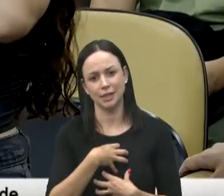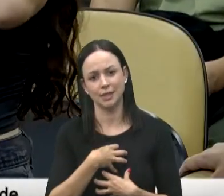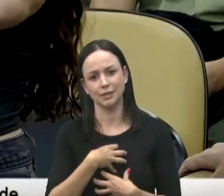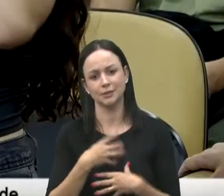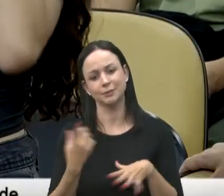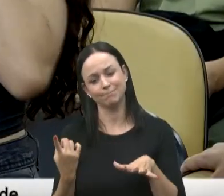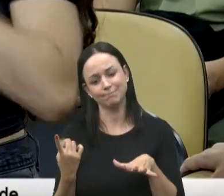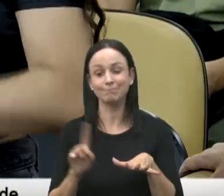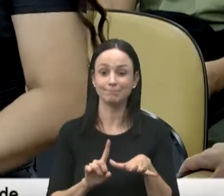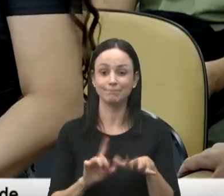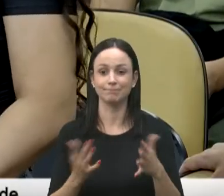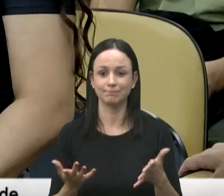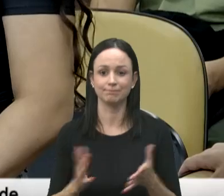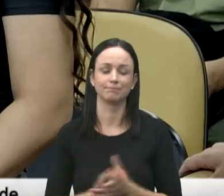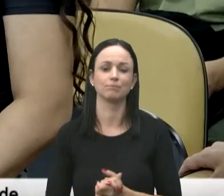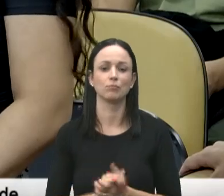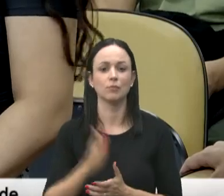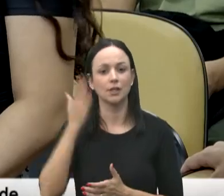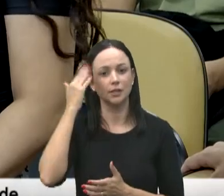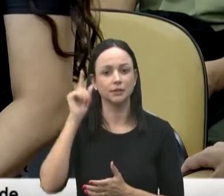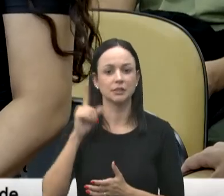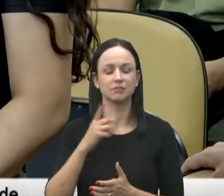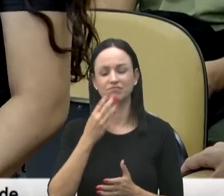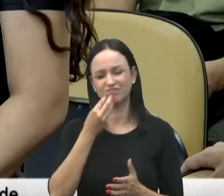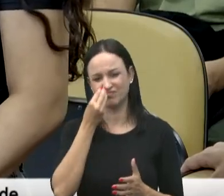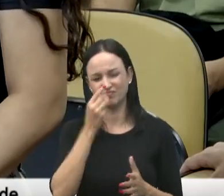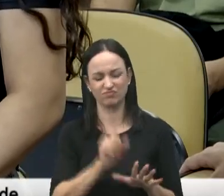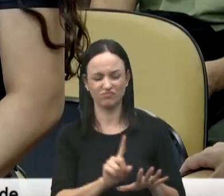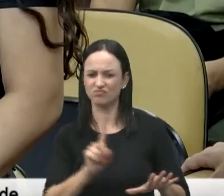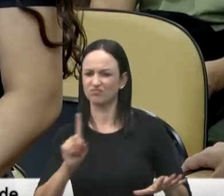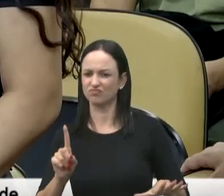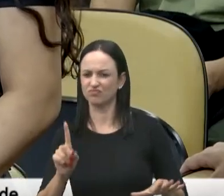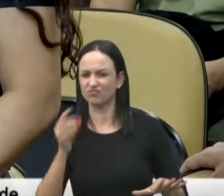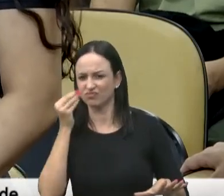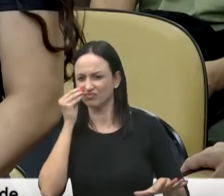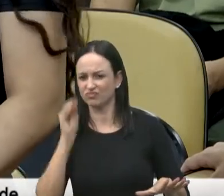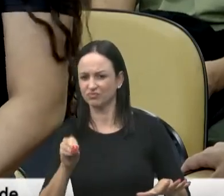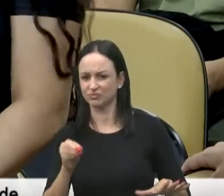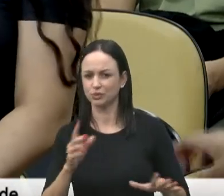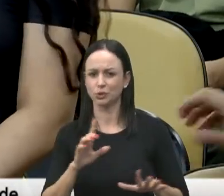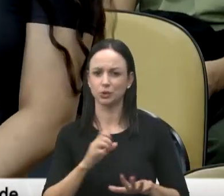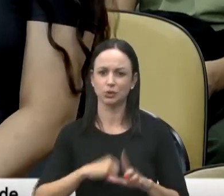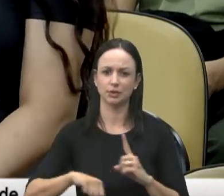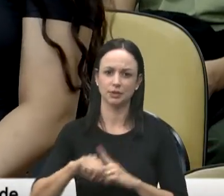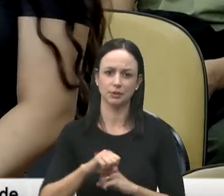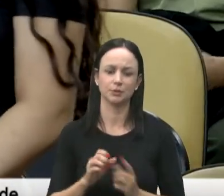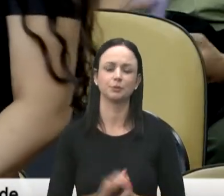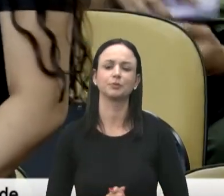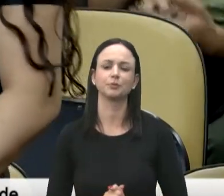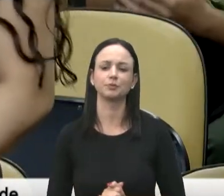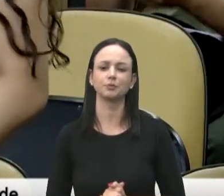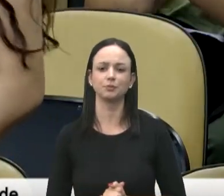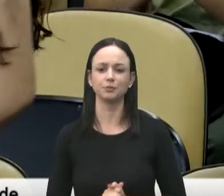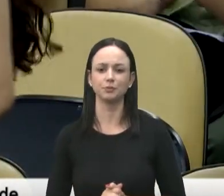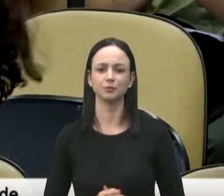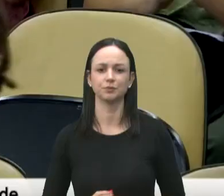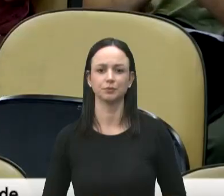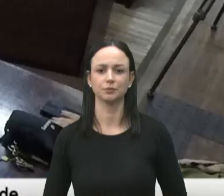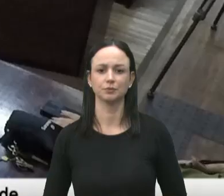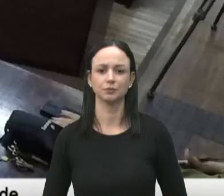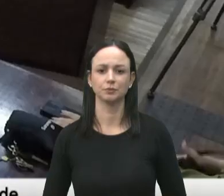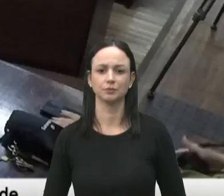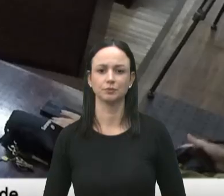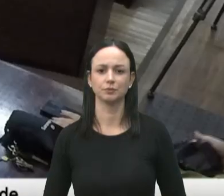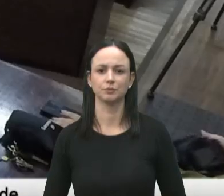algo. Principalmente, tipo, quem se sente excluído de toda a sociedade. É isso?